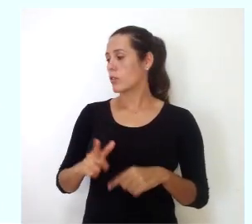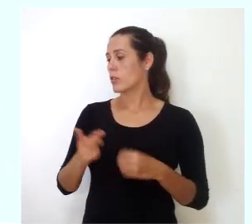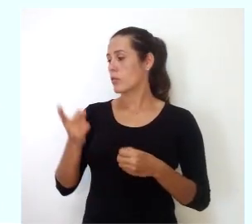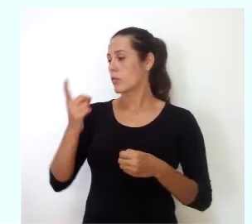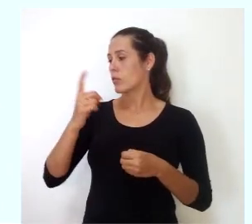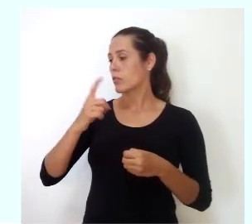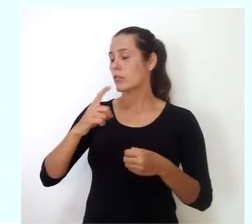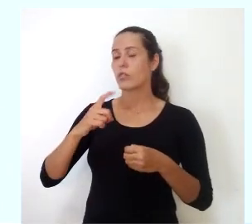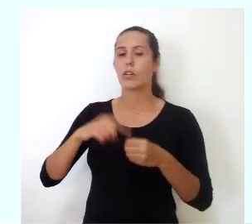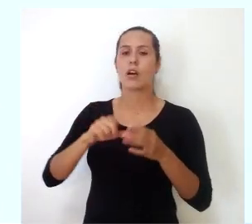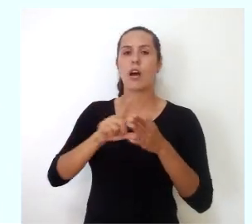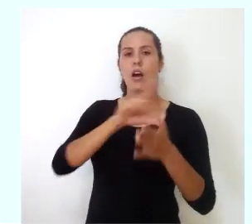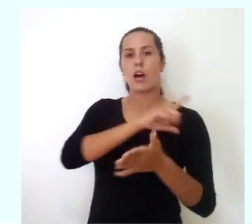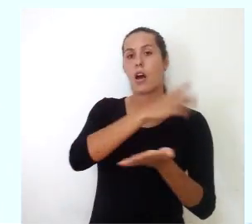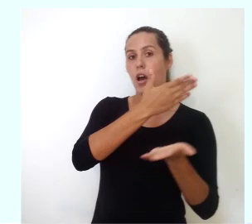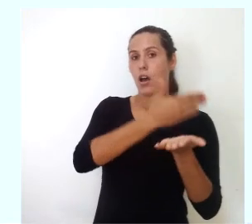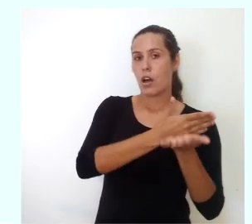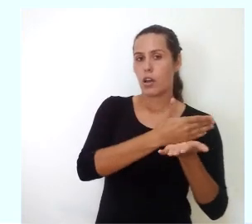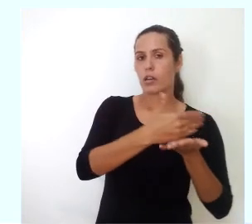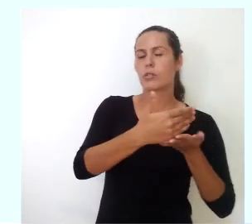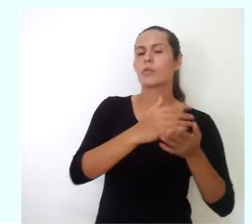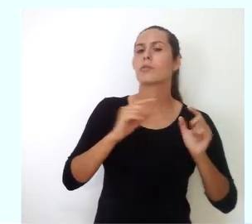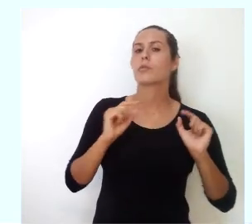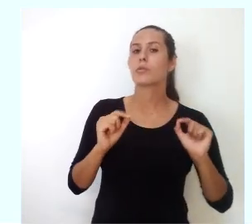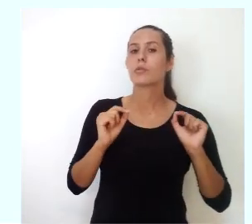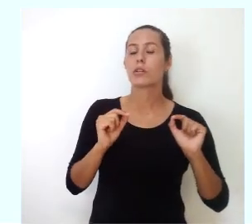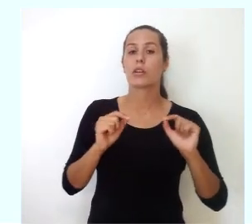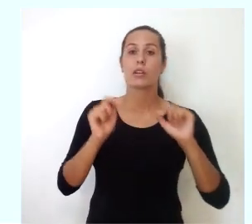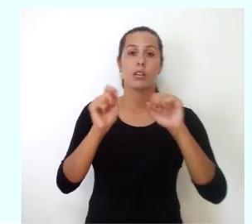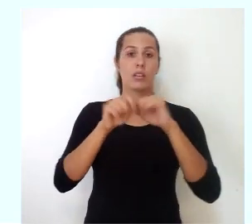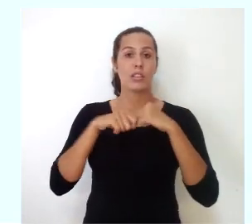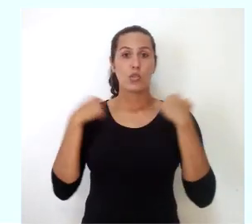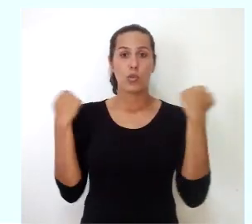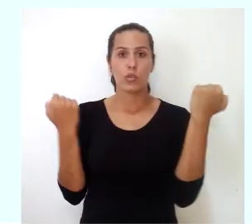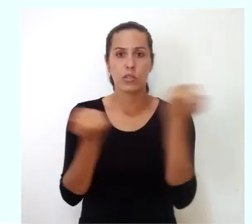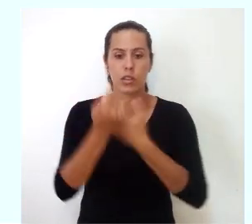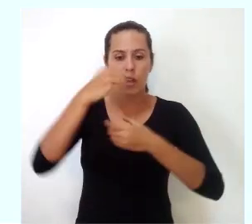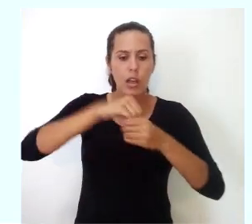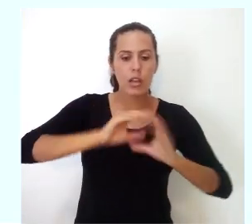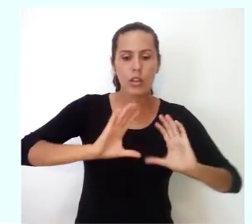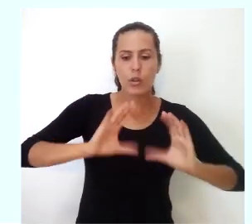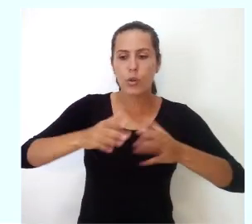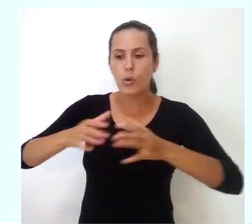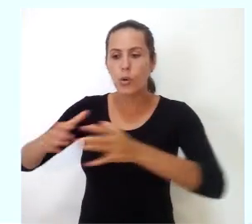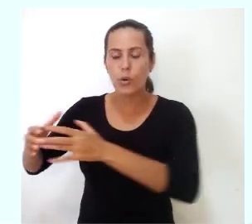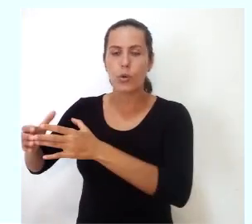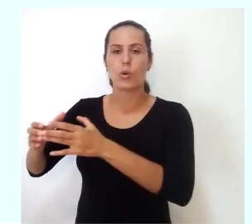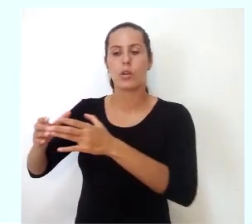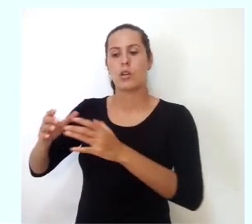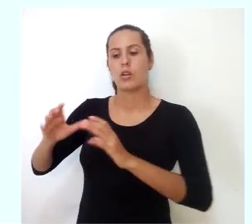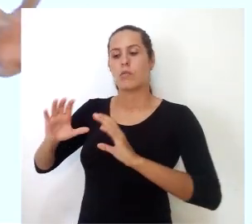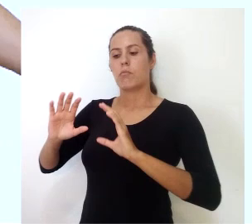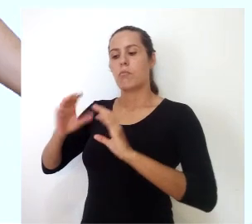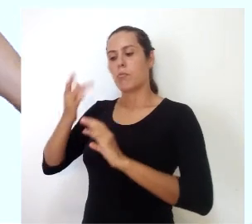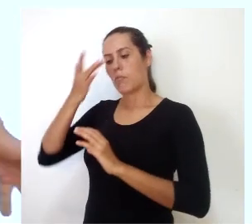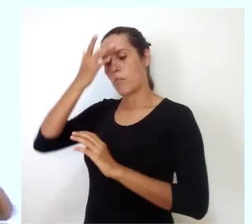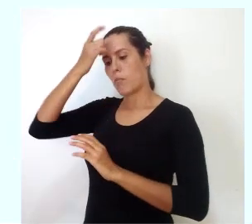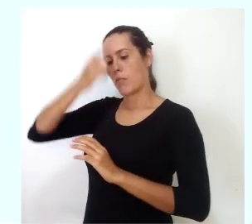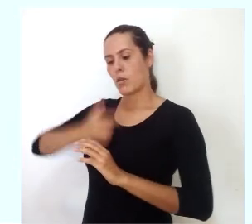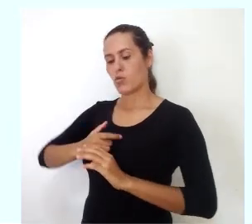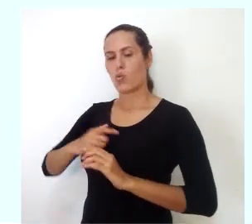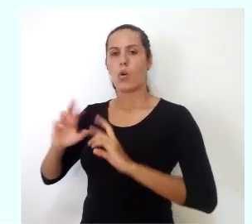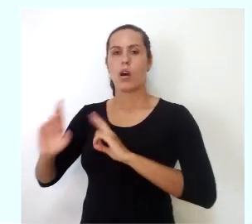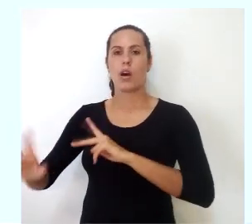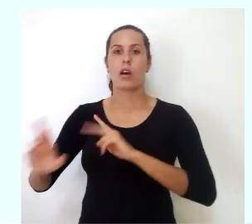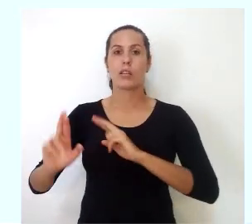no início de nossa aula. Sociedade plural, pessoas diferentes, é claro. As pessoas são diferentes.